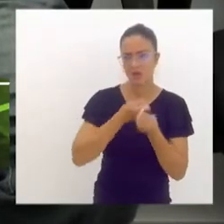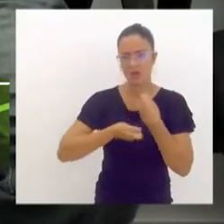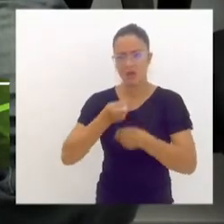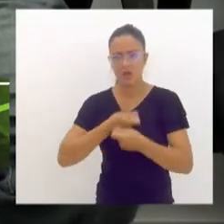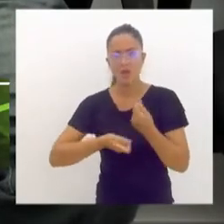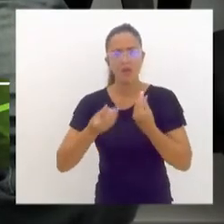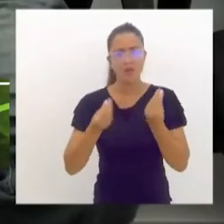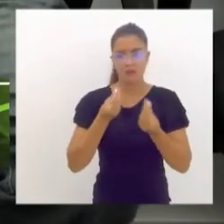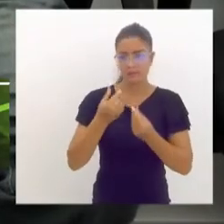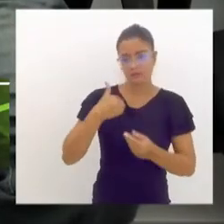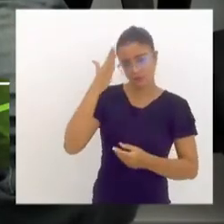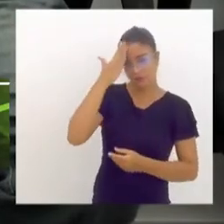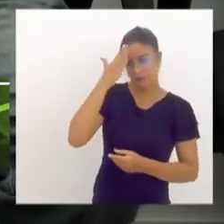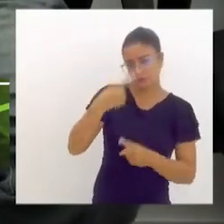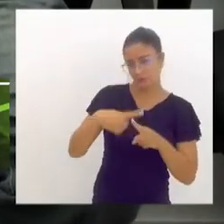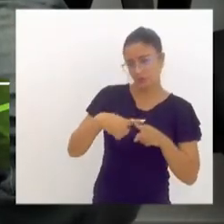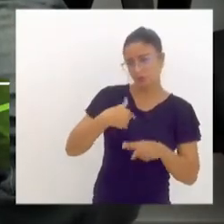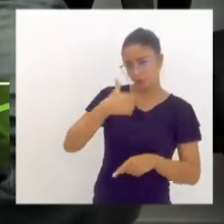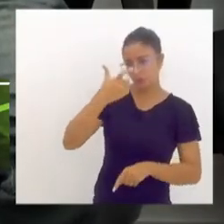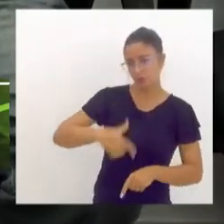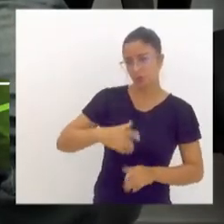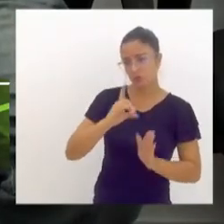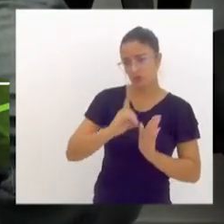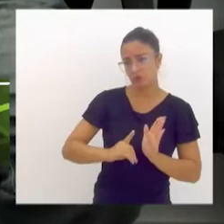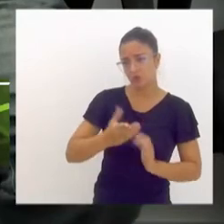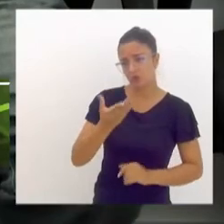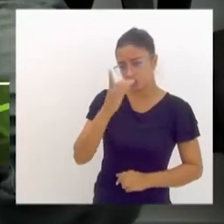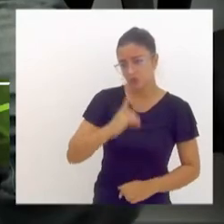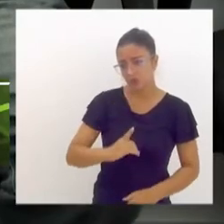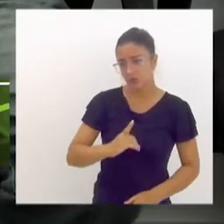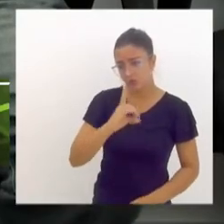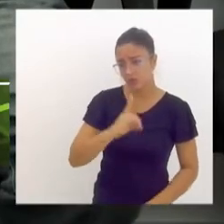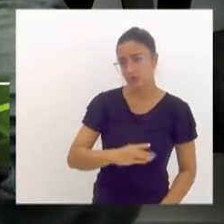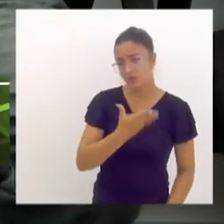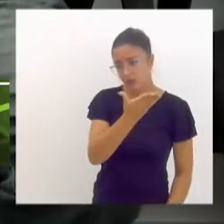sou uma diretora de uma escola compartilhada,